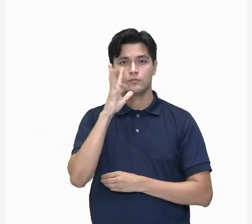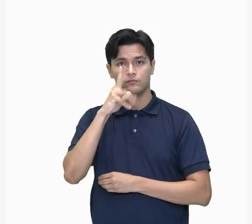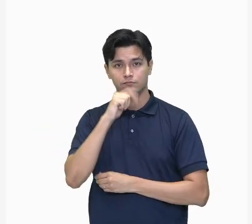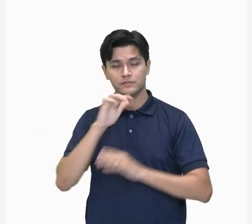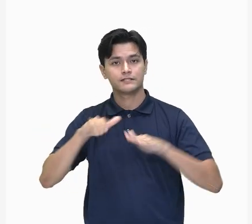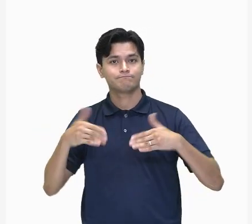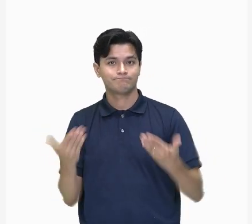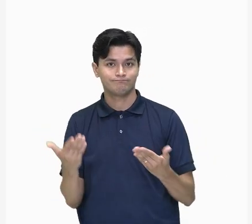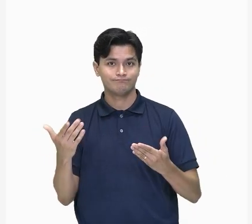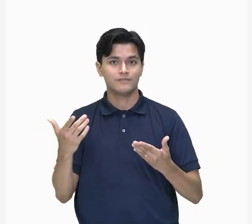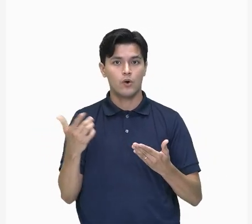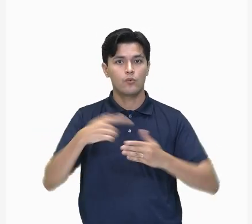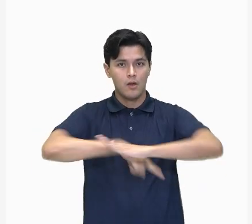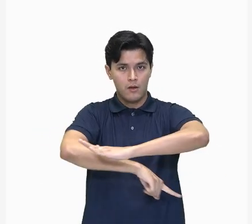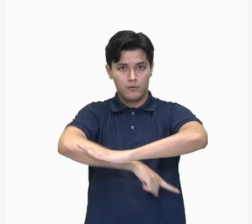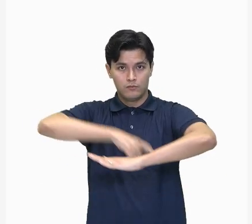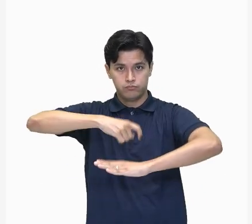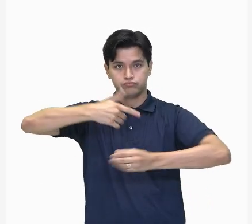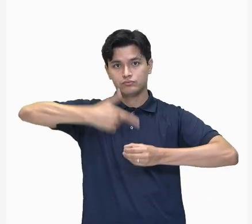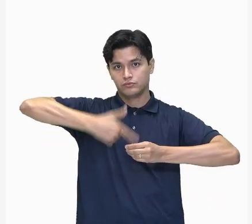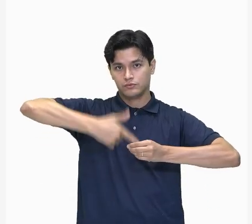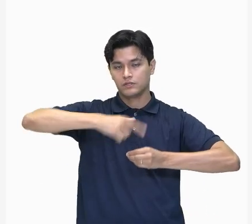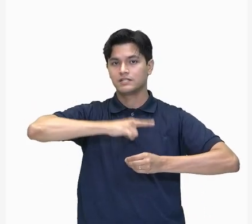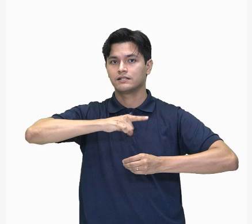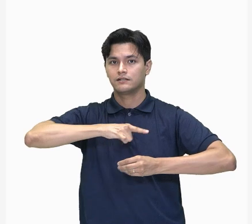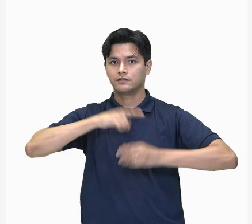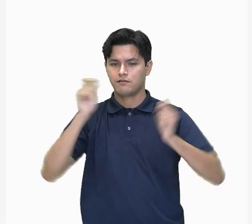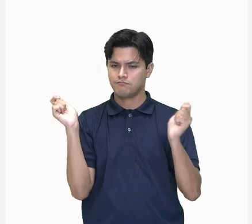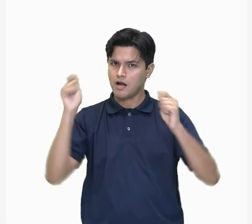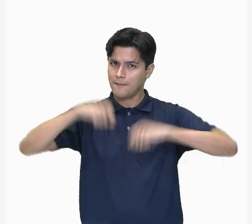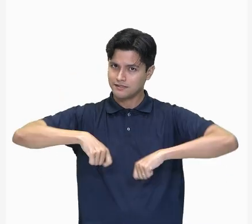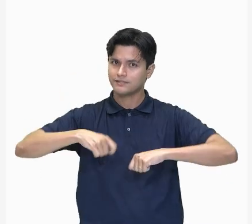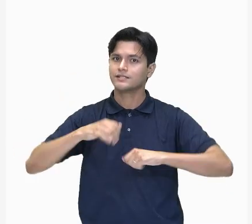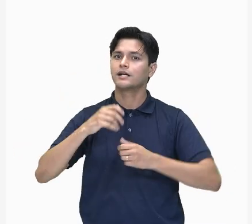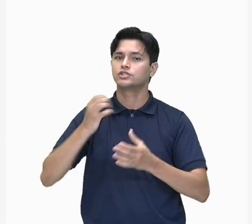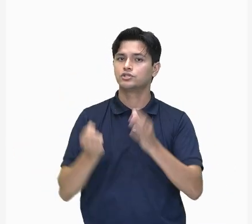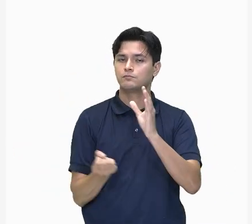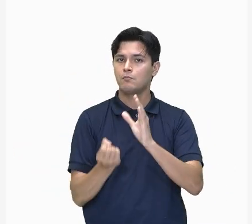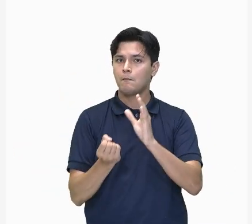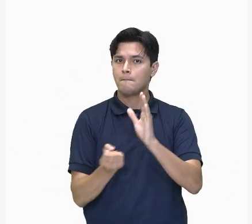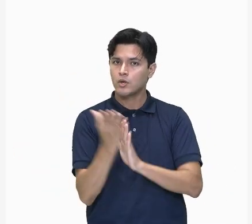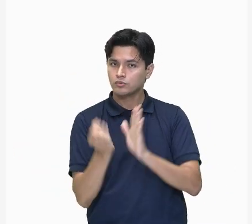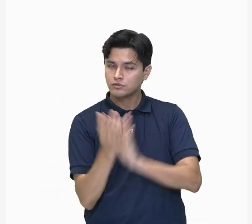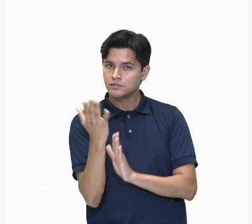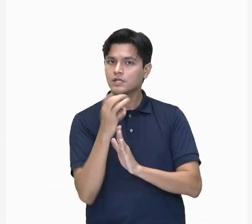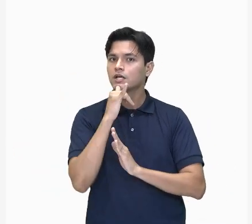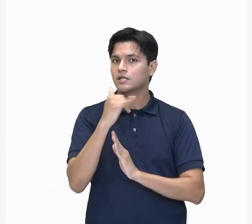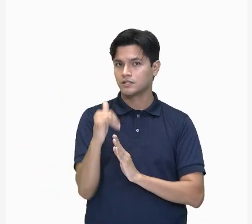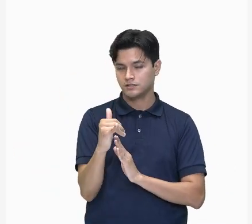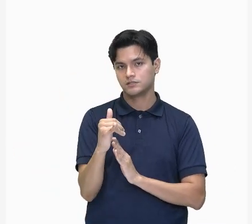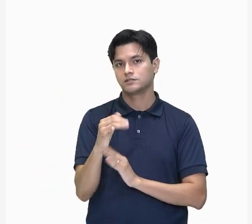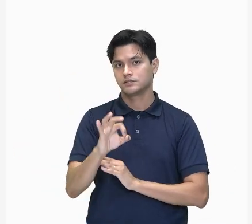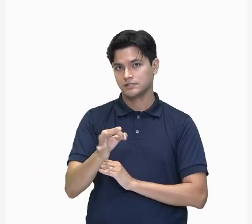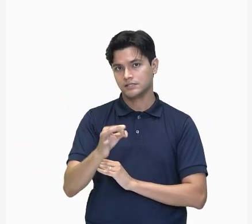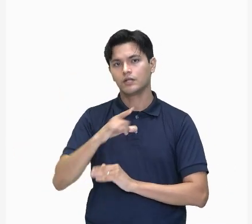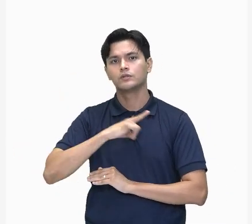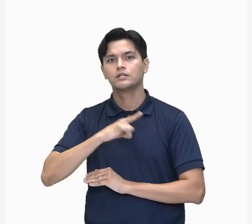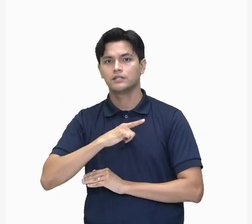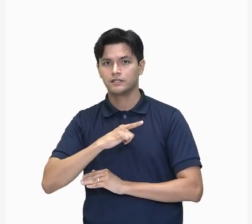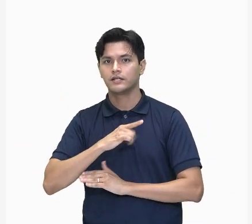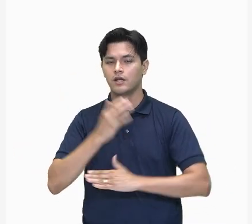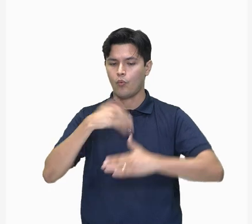acabou de aprender, eles possuem alta eficiência energética. Por isso, apesar de terem seus estoques